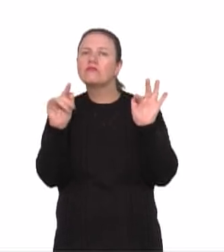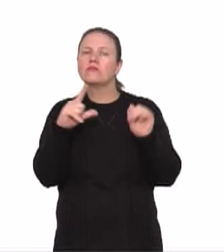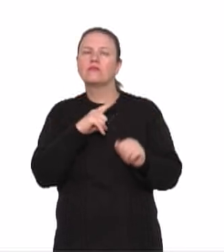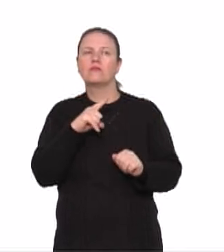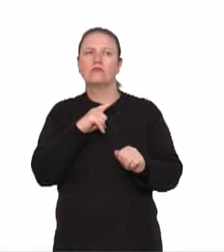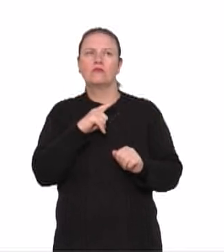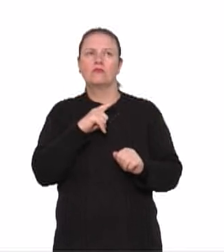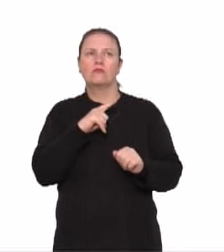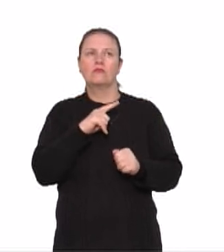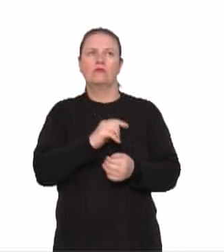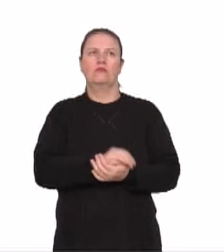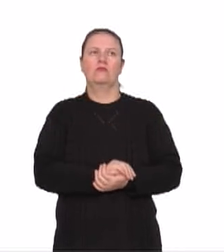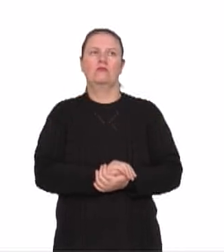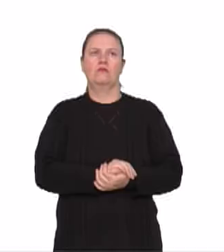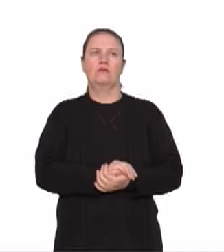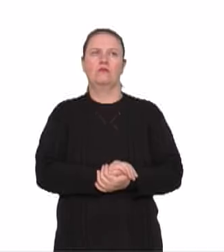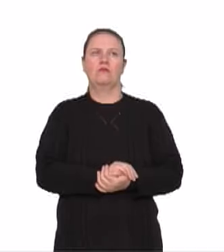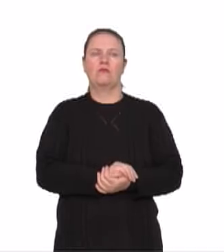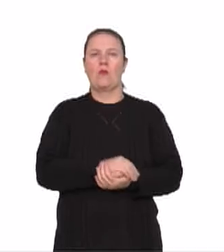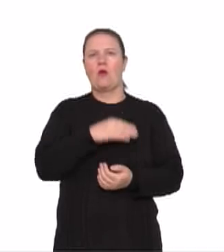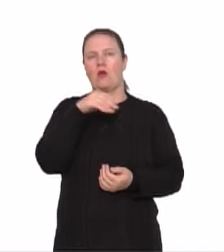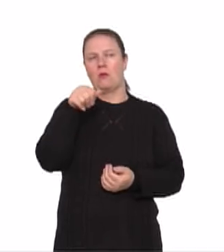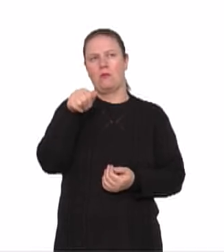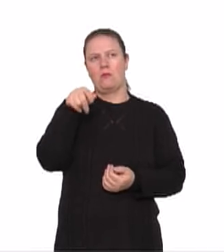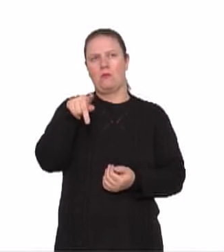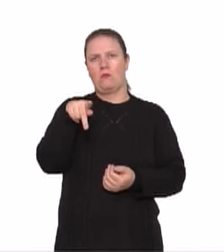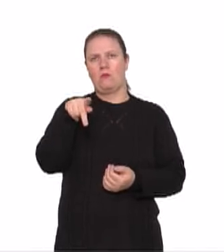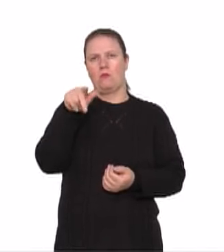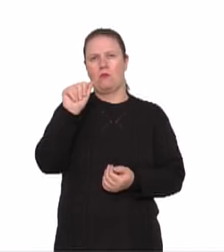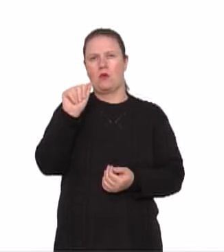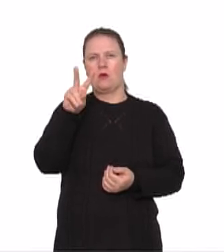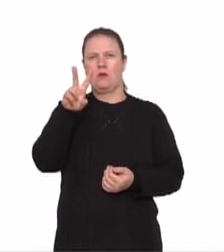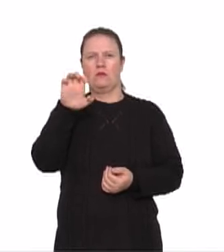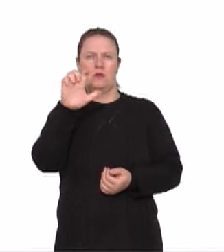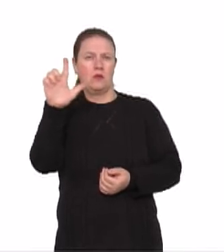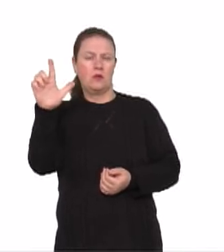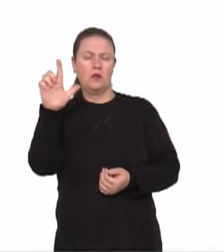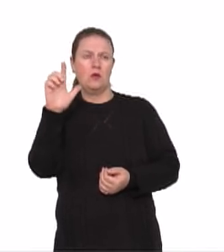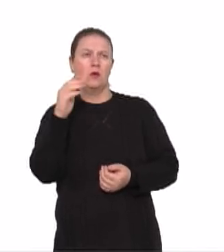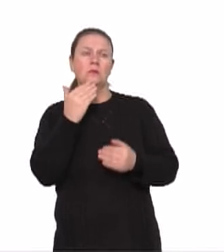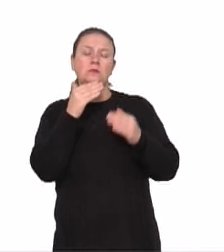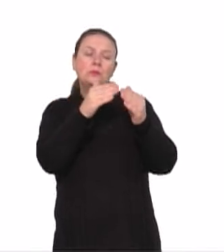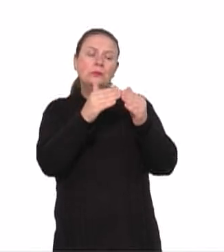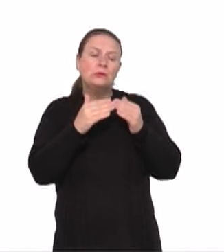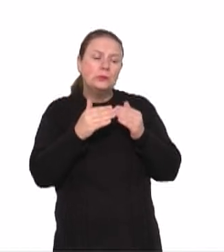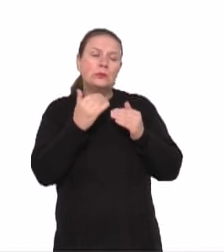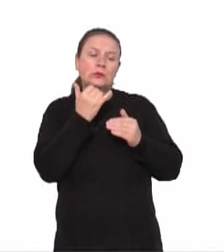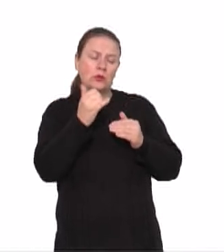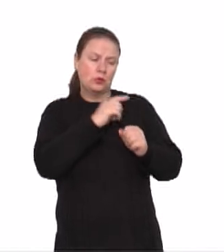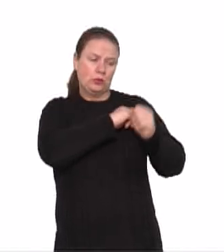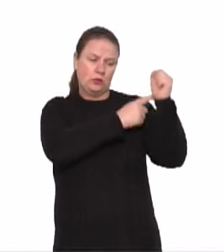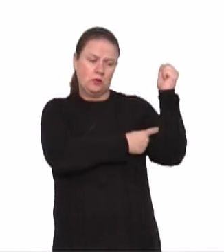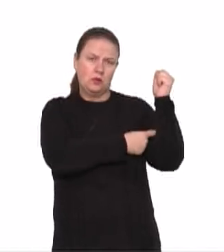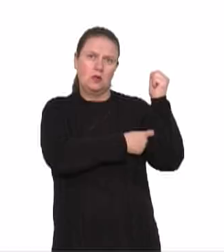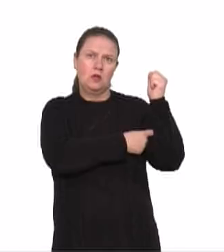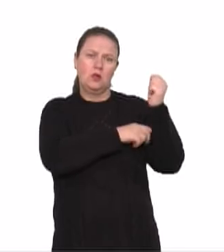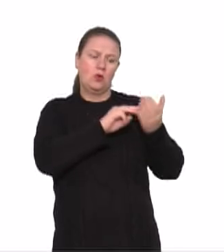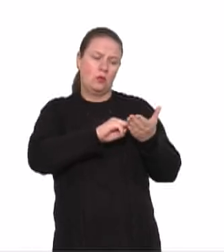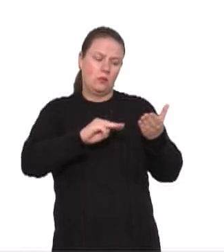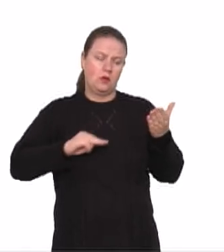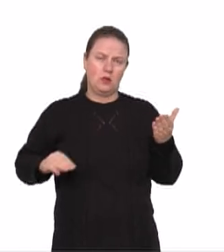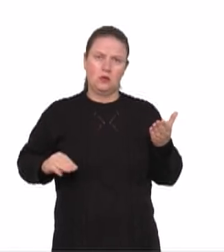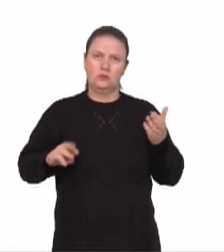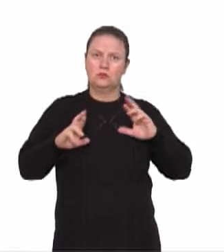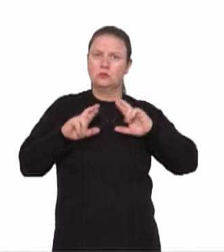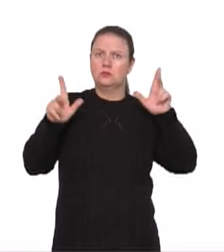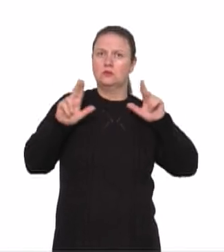Pavel Dolovkov solicitou às autoridades que usem métodos humanos para resolver o problema do excesso de